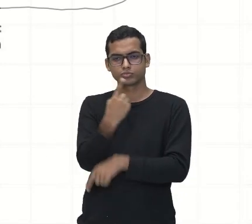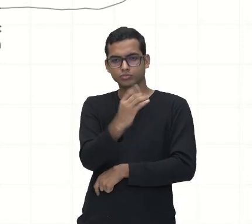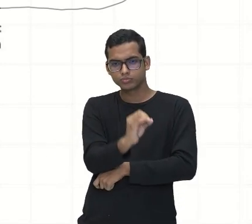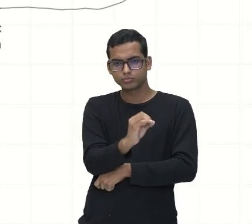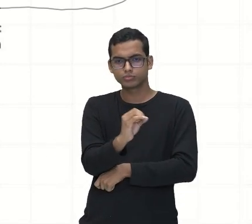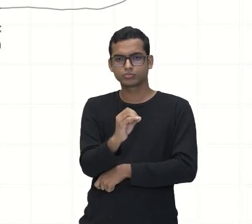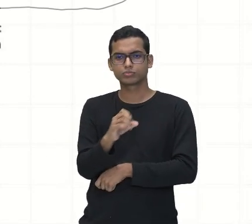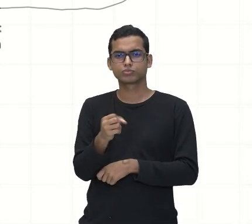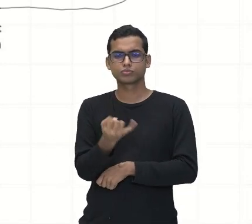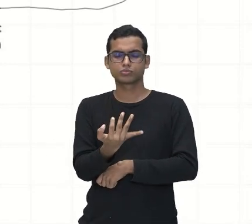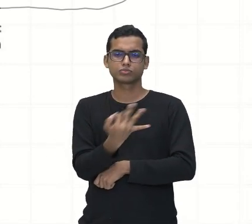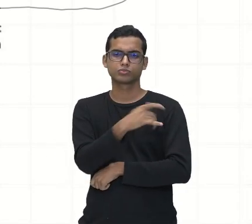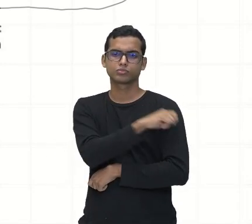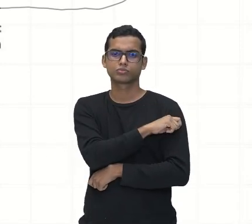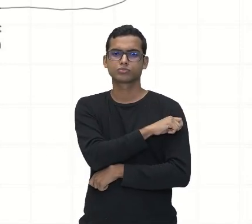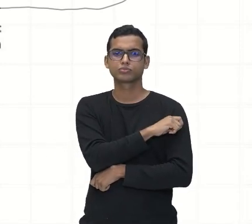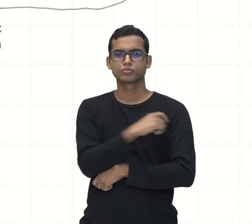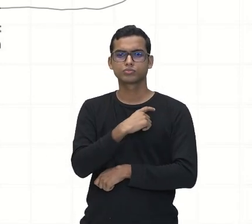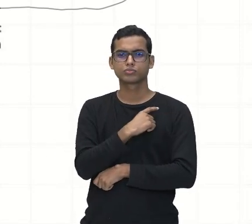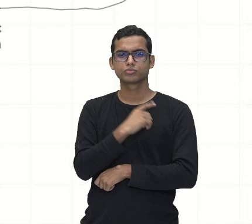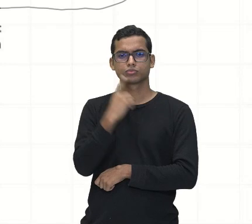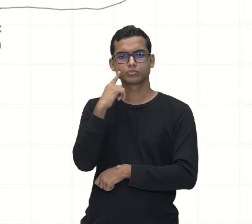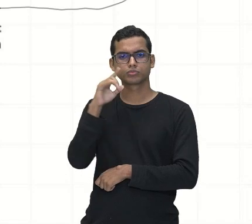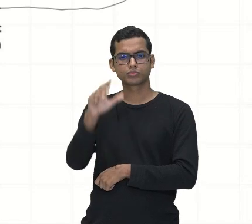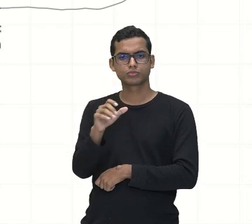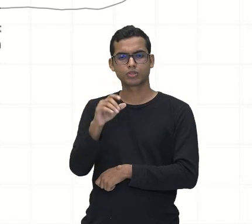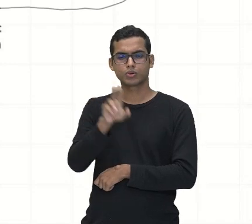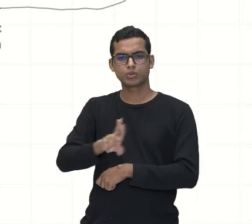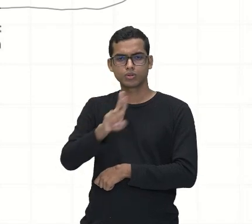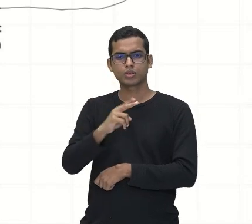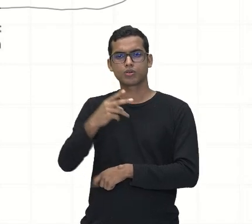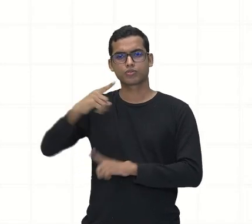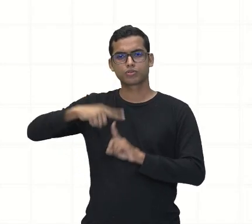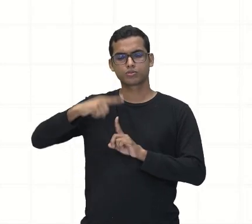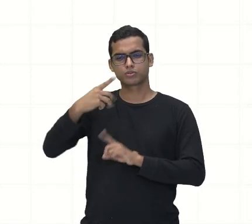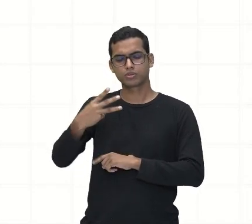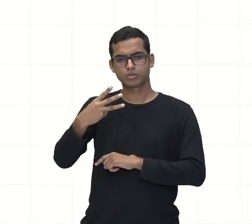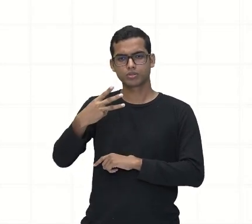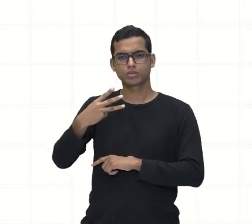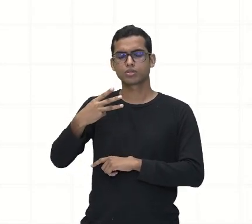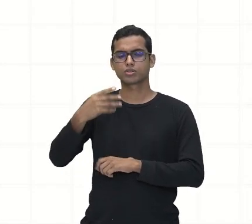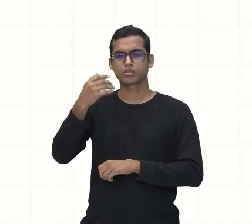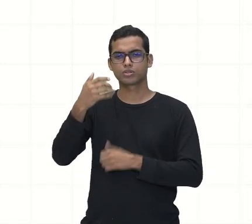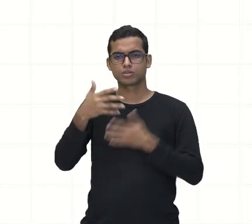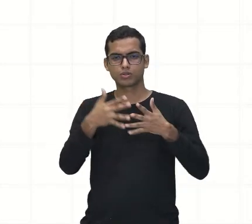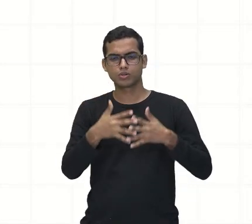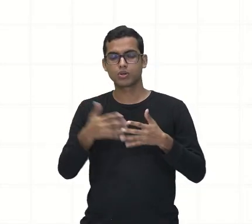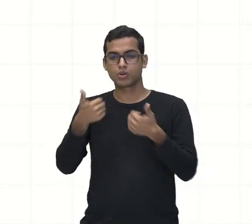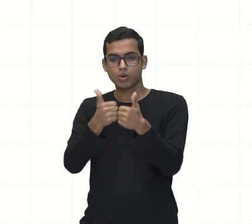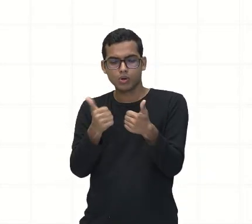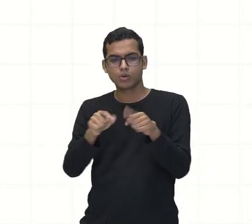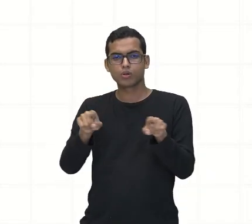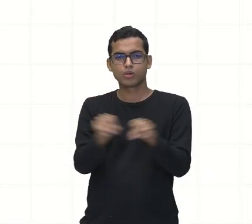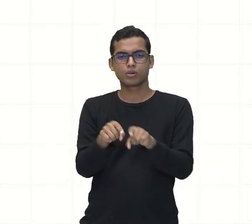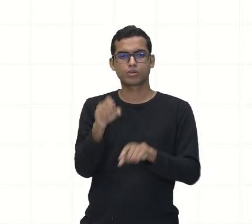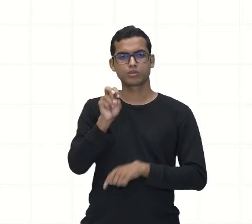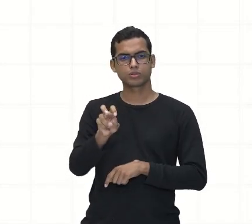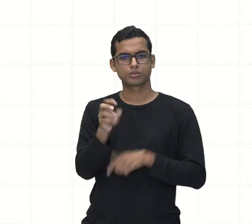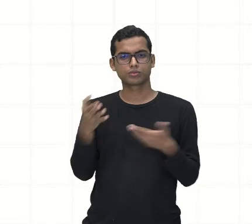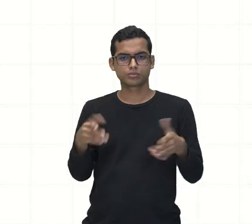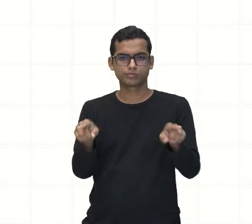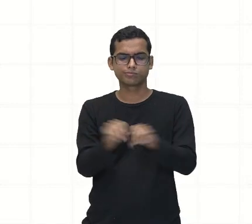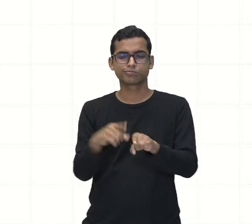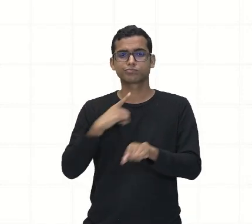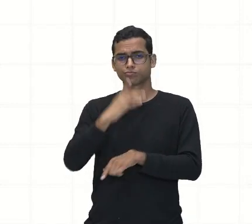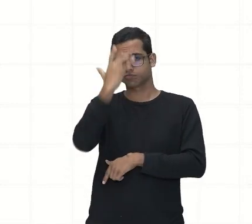pegavam 3? Apenas 5. Tudo bem? Esse tipo de gráfico ele é muito comum, porque ele facilita